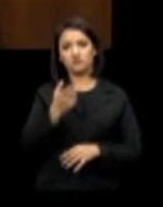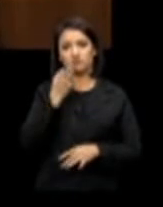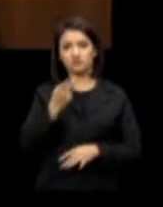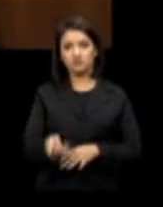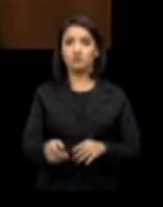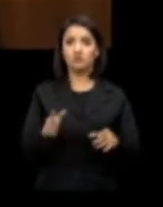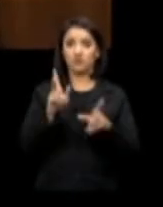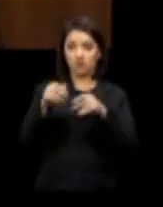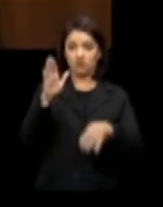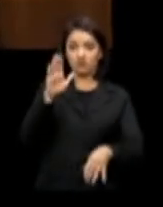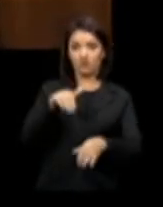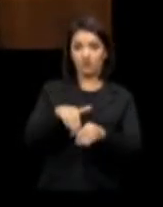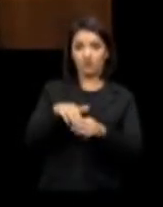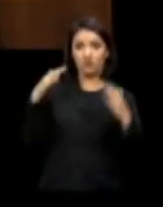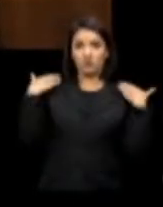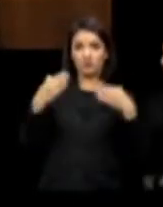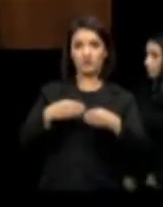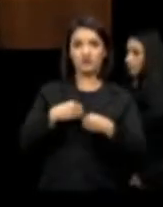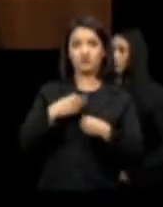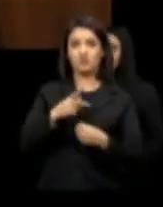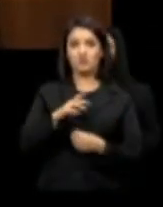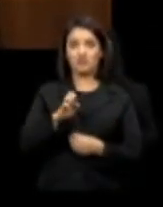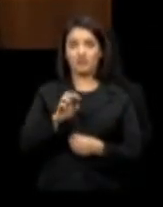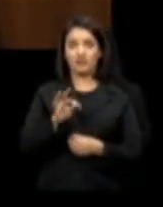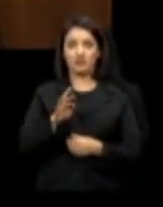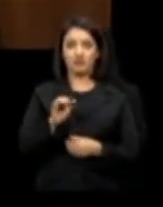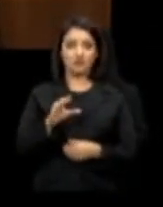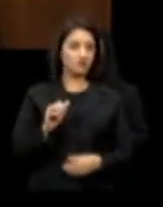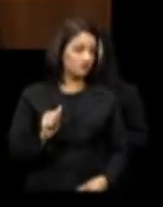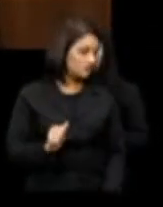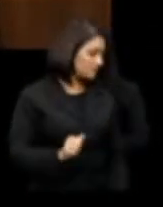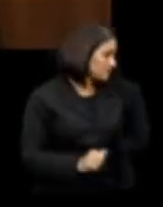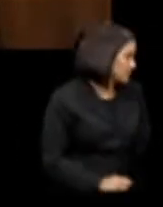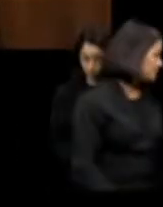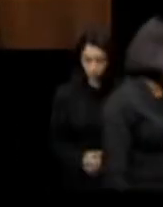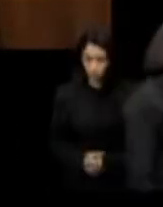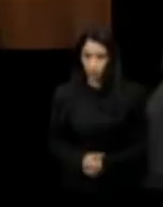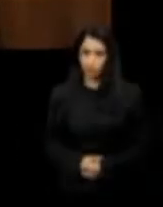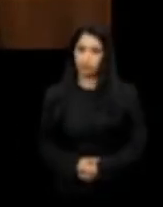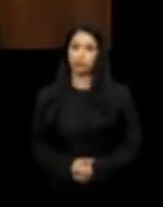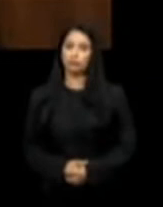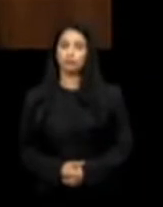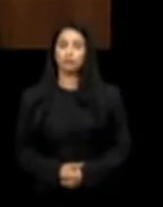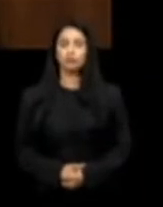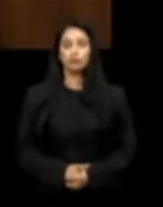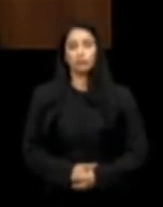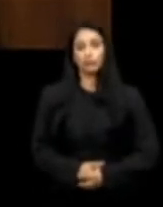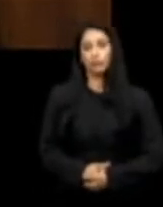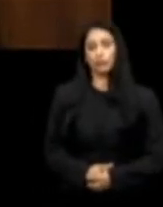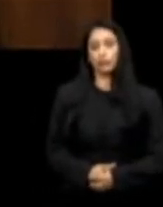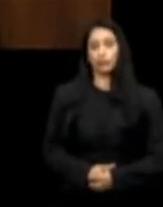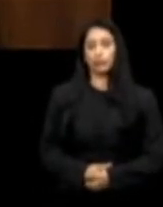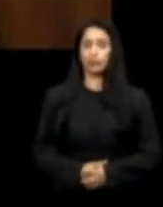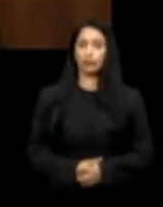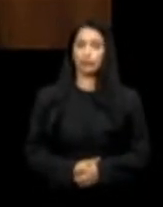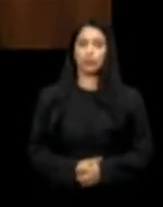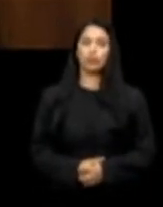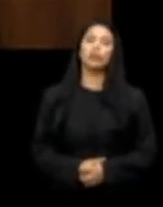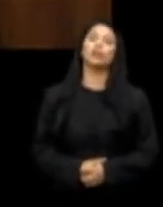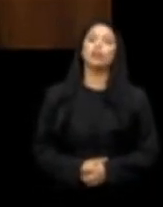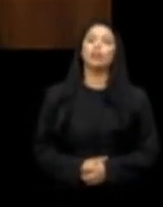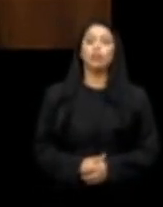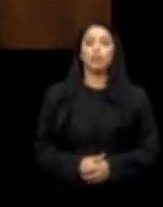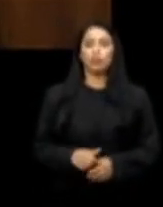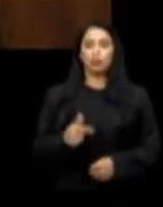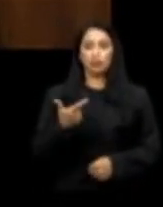Sepúlveda Pertence, relator, para quem não teria havido violação do artigo 5º, inciso 12 da Constituição, uma vez que